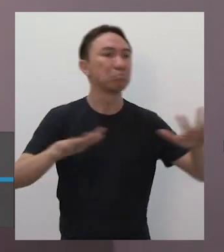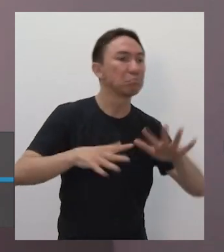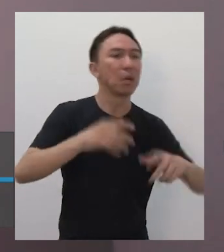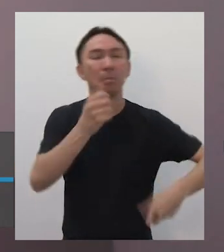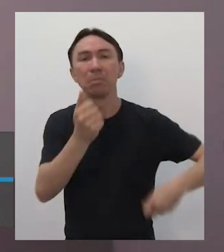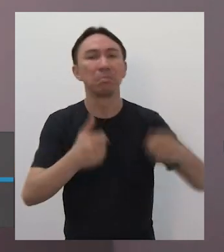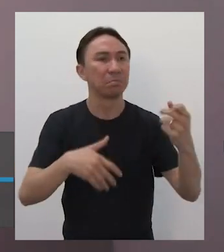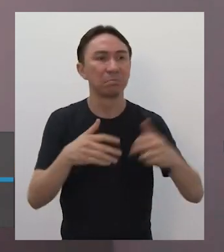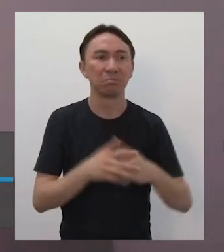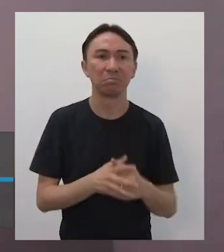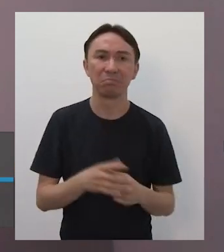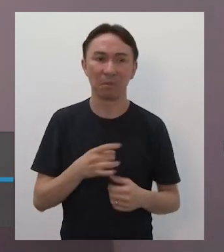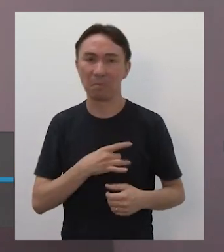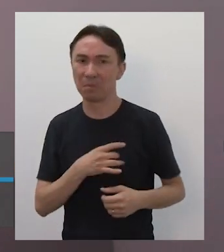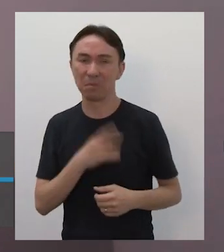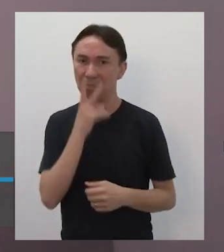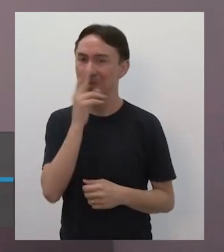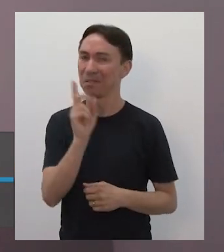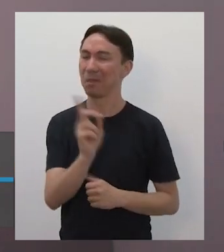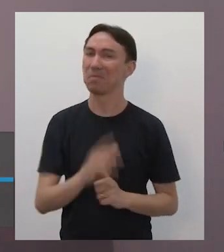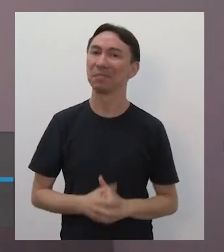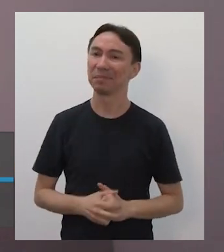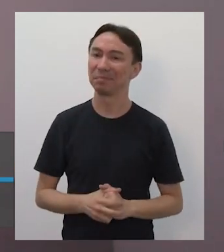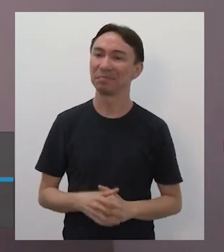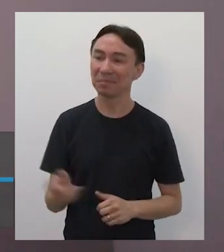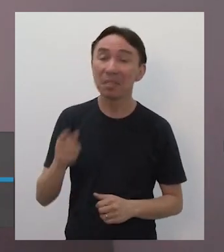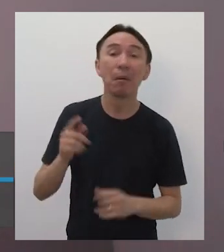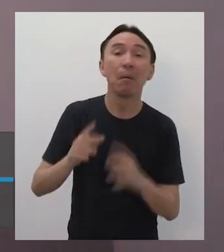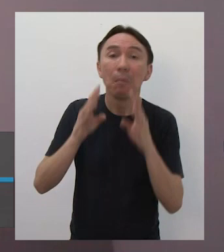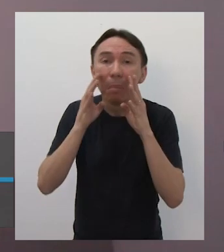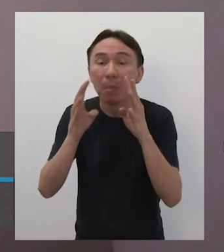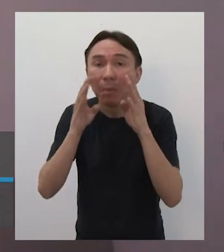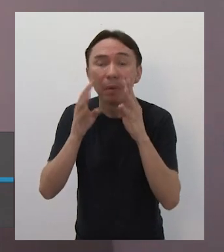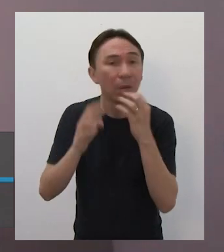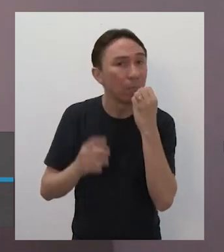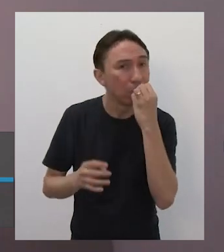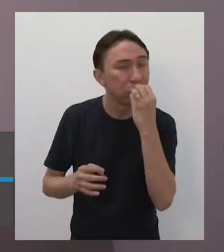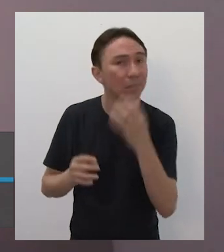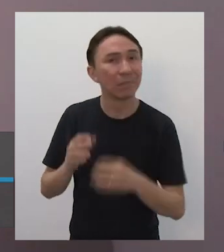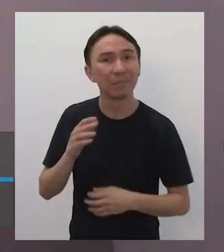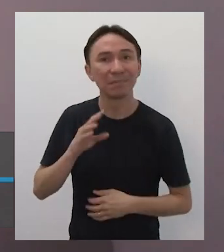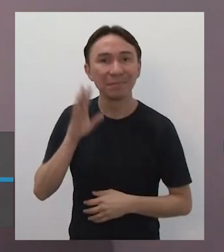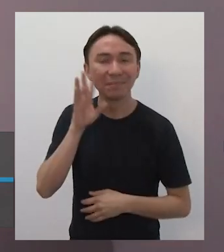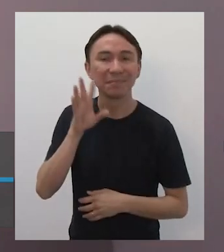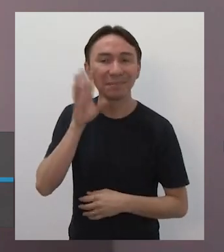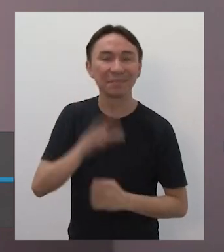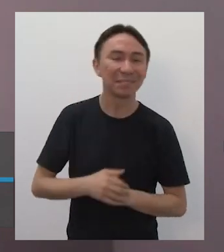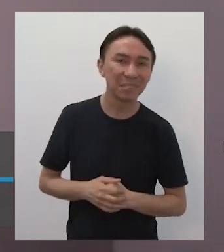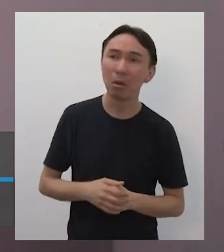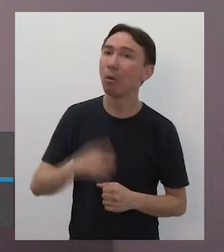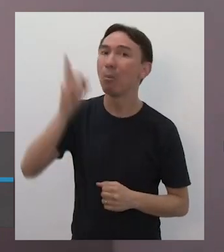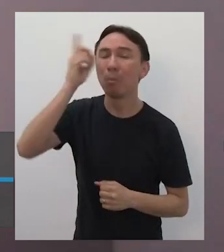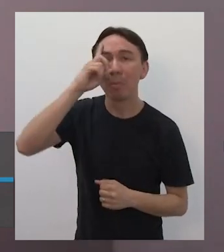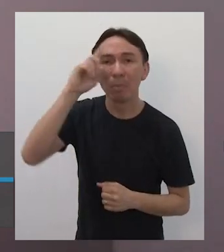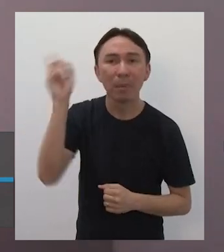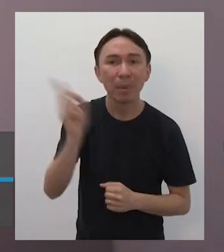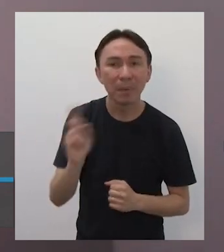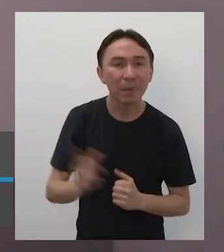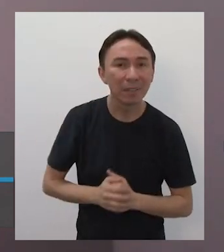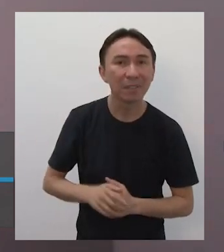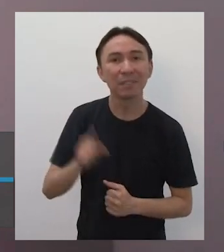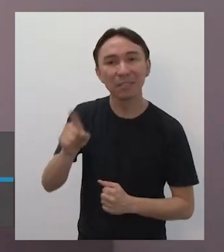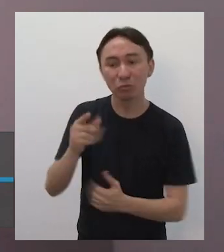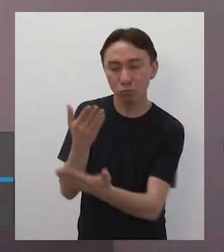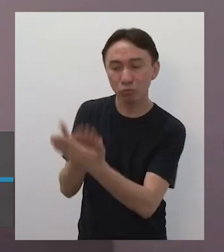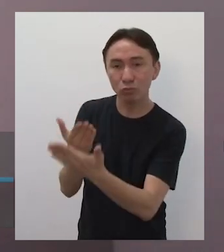te escutar. Não sabia, né? A gente conversou pouco, mas da questão que você estudou no